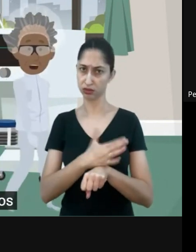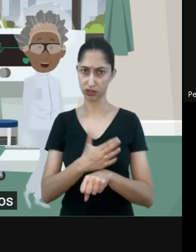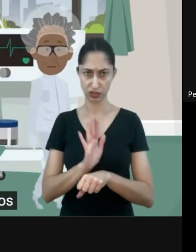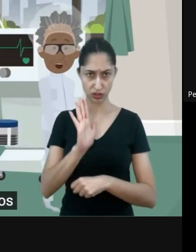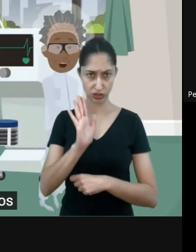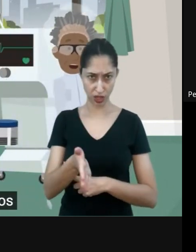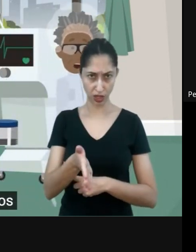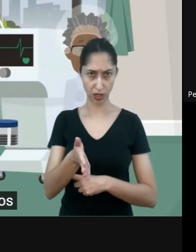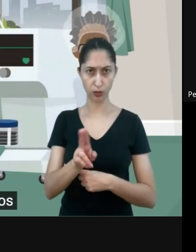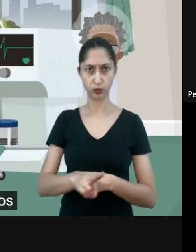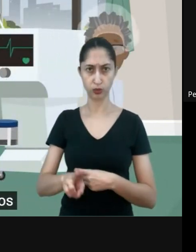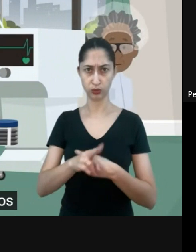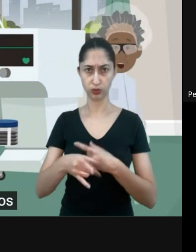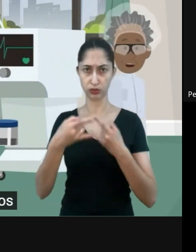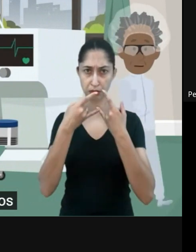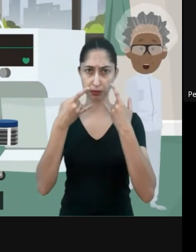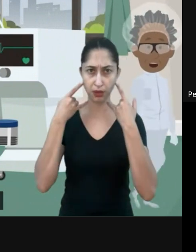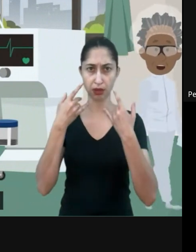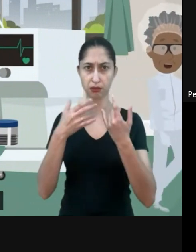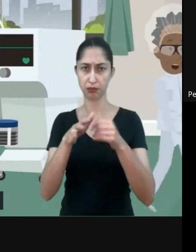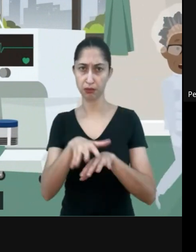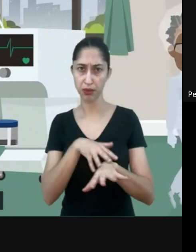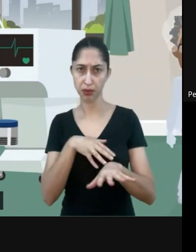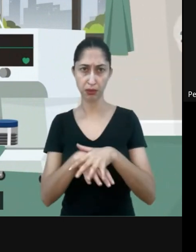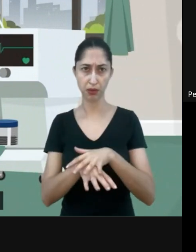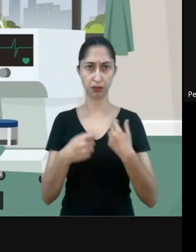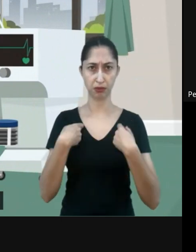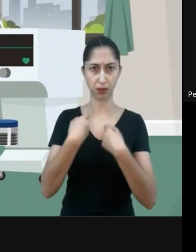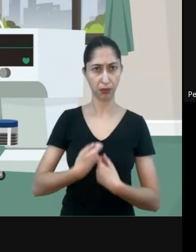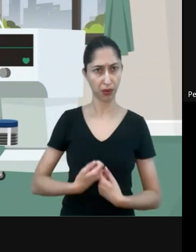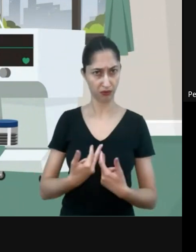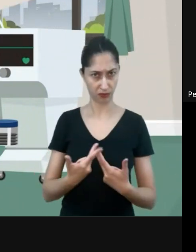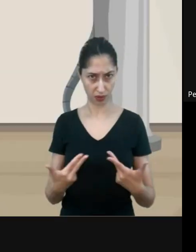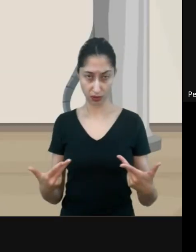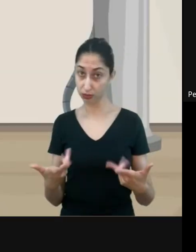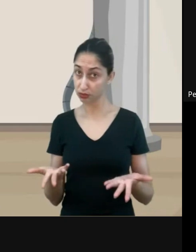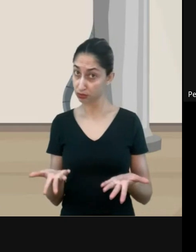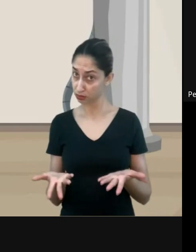e se está utilizando os equipamentos de proteção individual indicados.